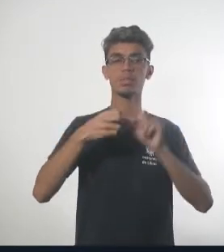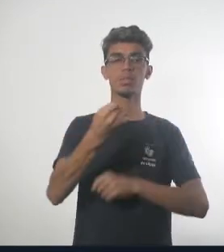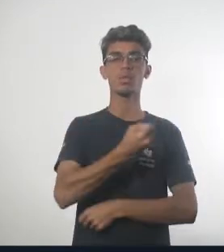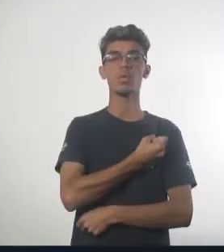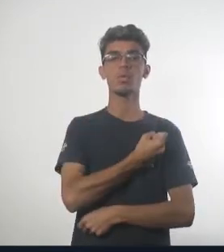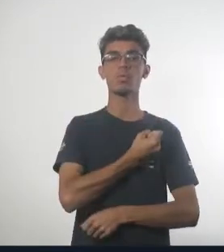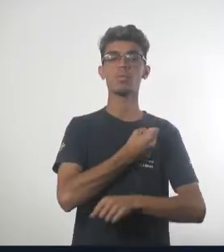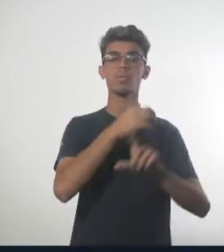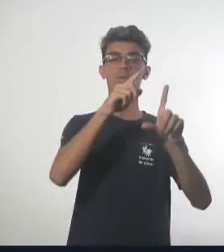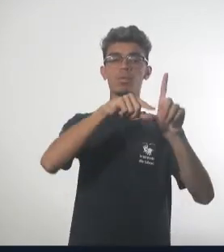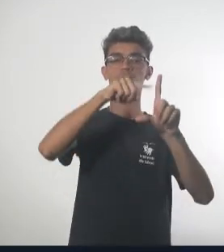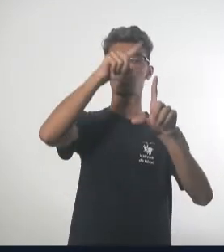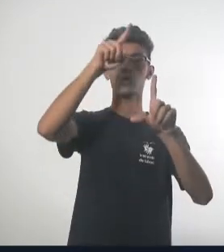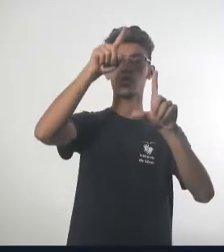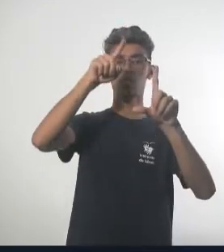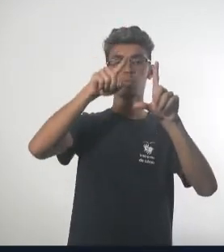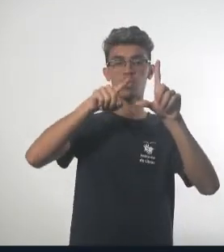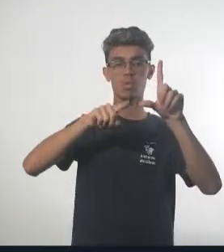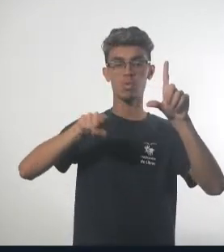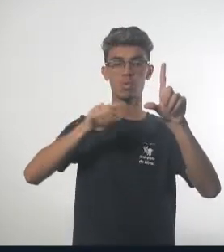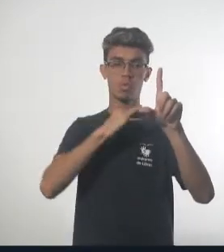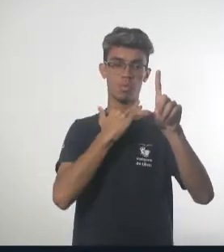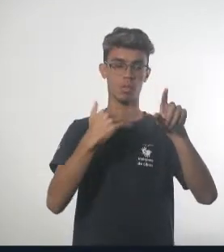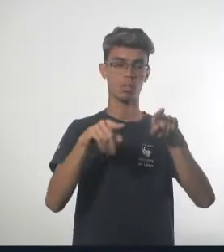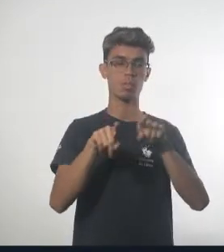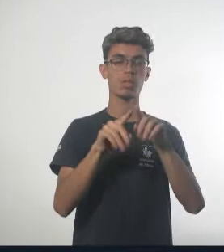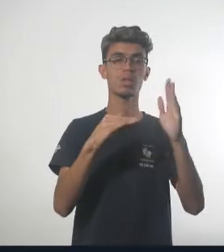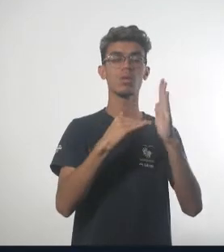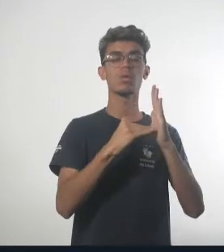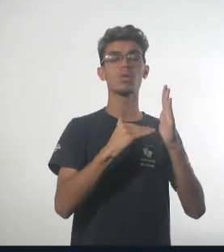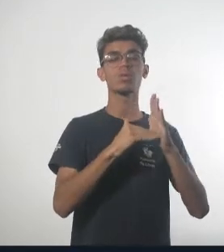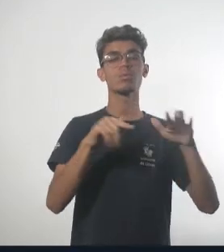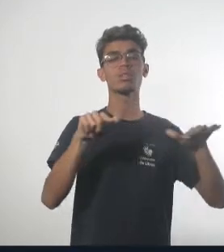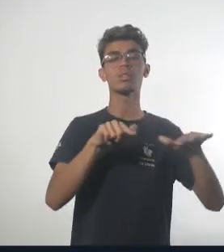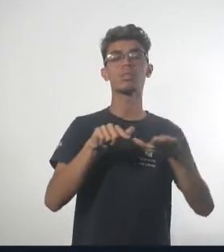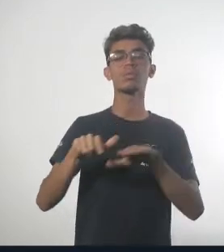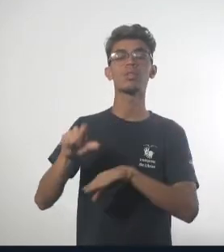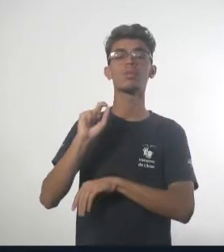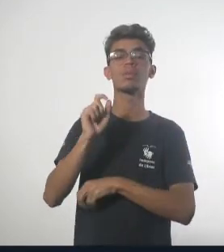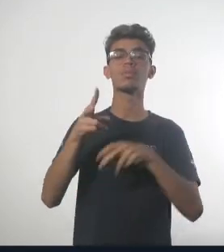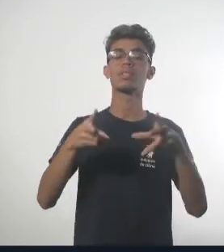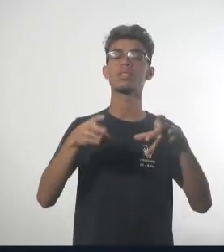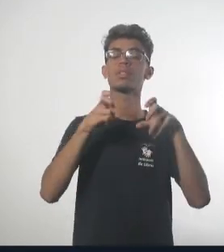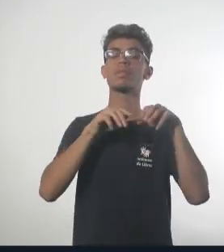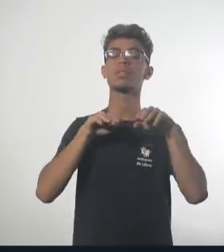dessas notificações de óbitos e agora, nas últimas semanas, um cenário de estabilidade.